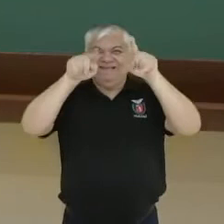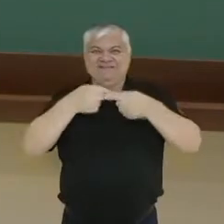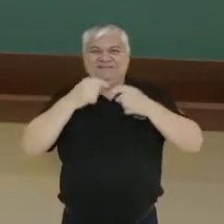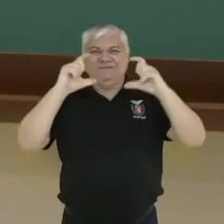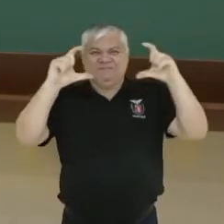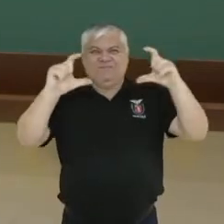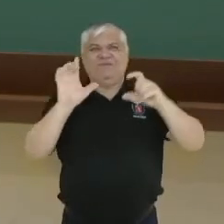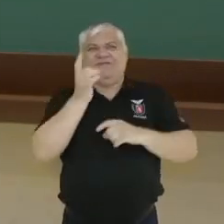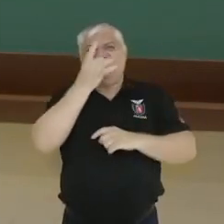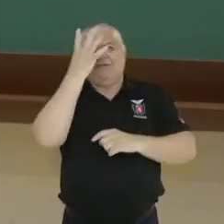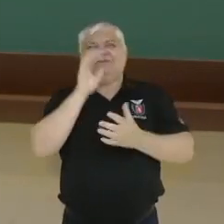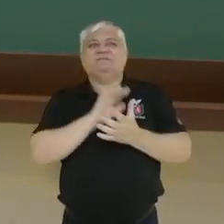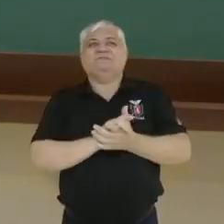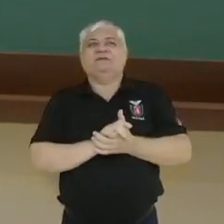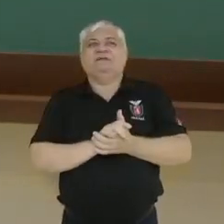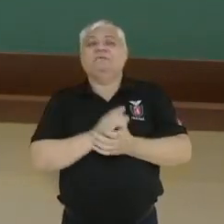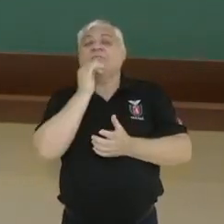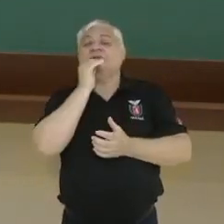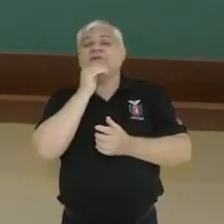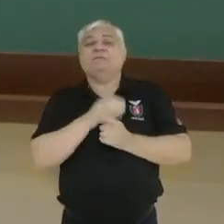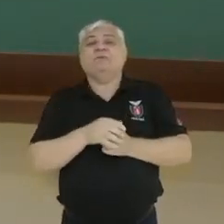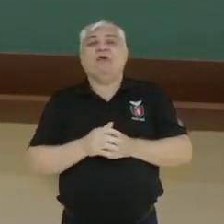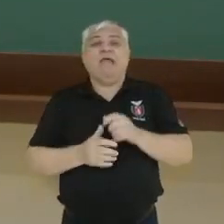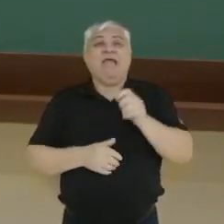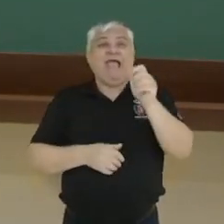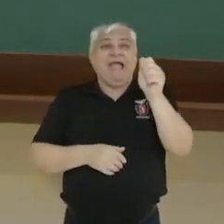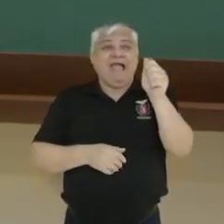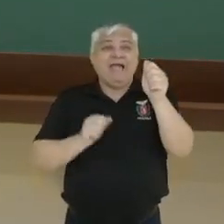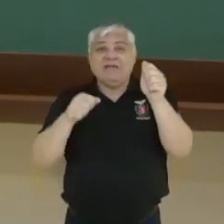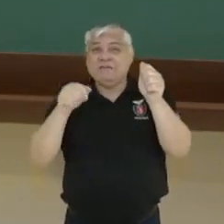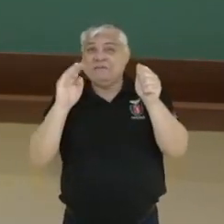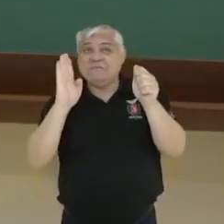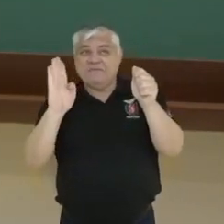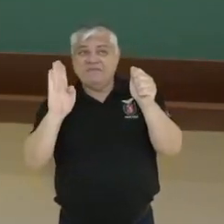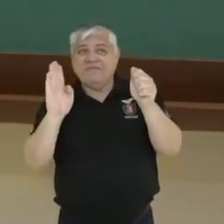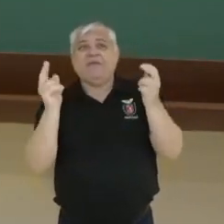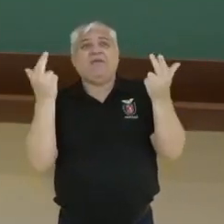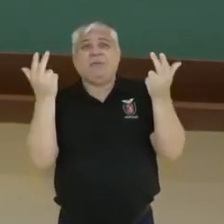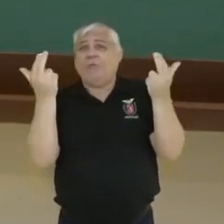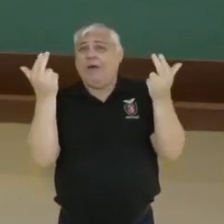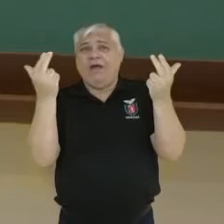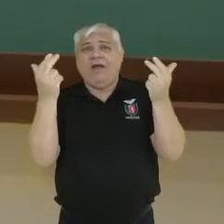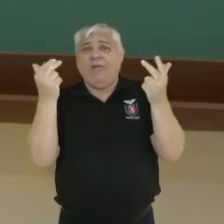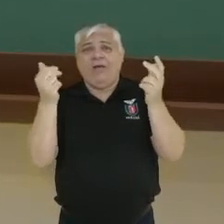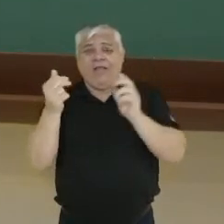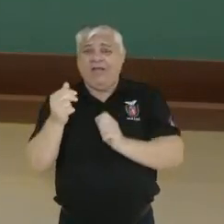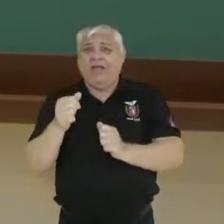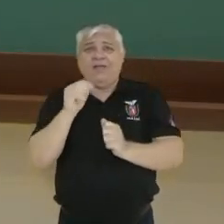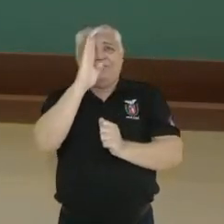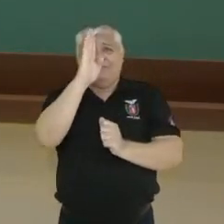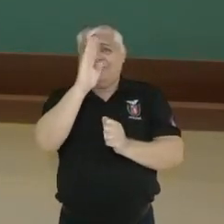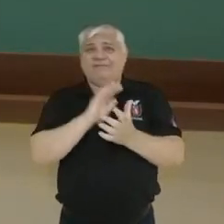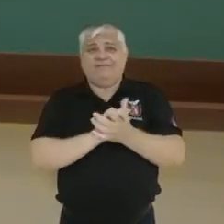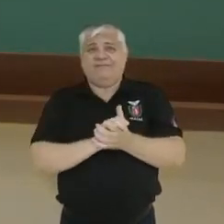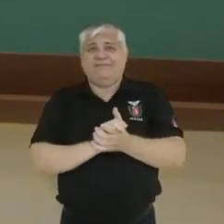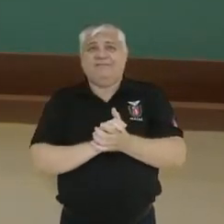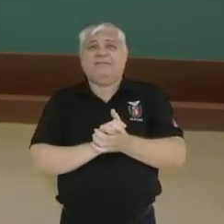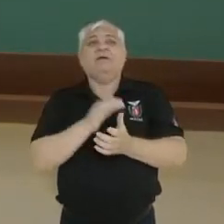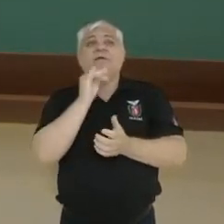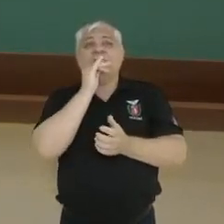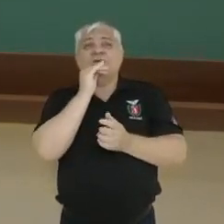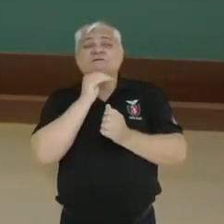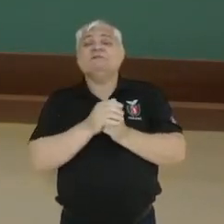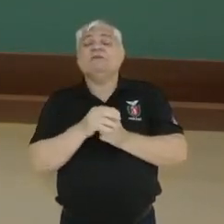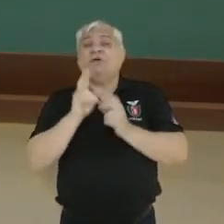muito fácil, ó. Porque esse A e B aqui da equação é exatamente a abscissa e a ordenada. Ou seja,